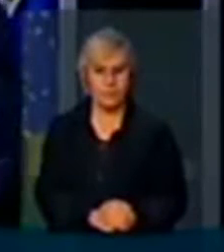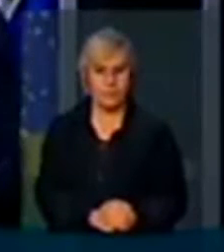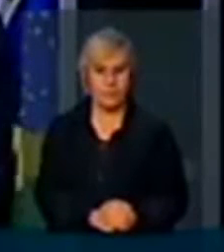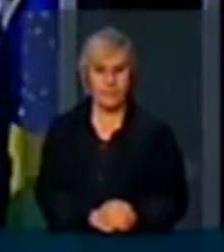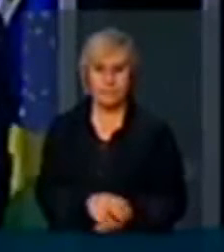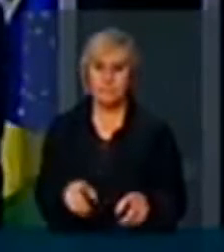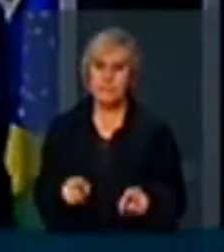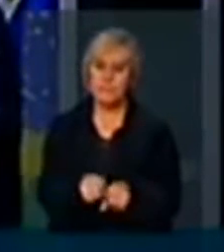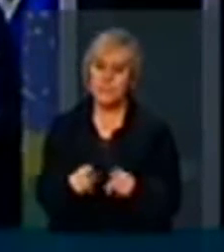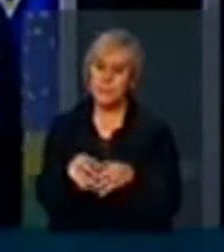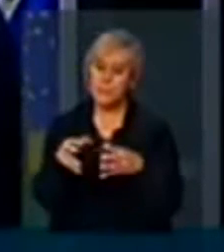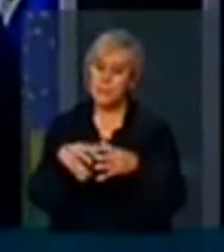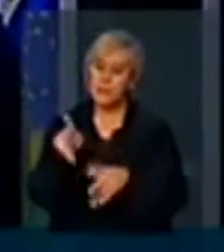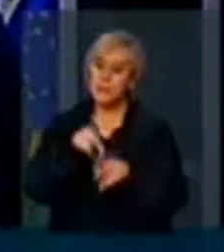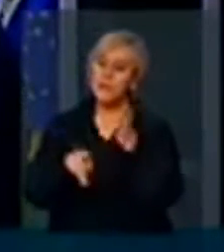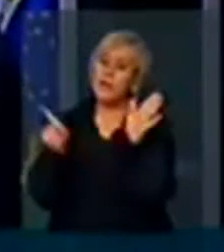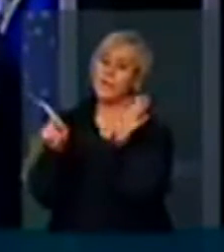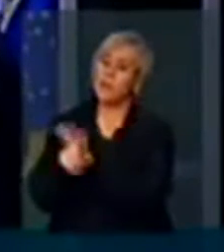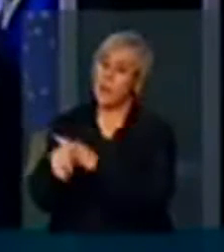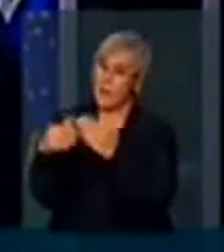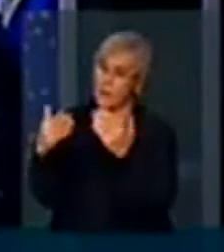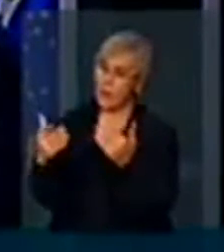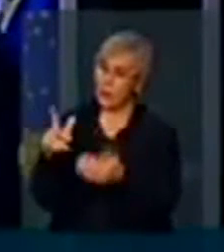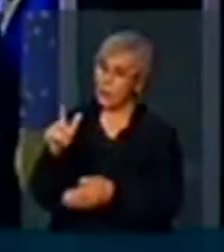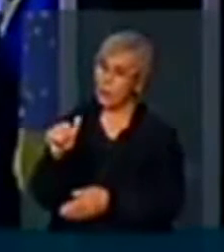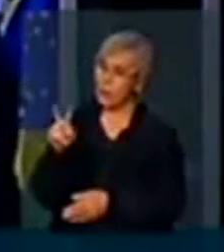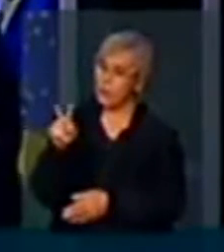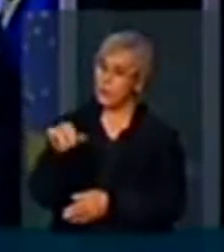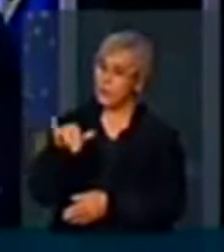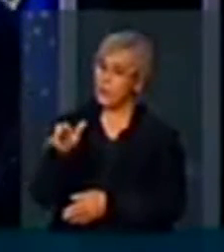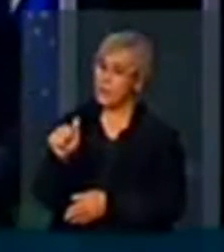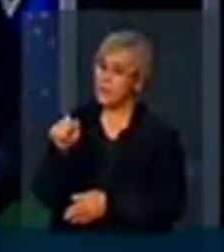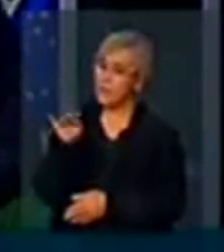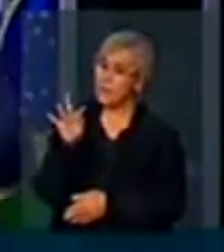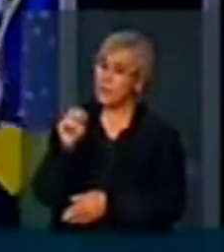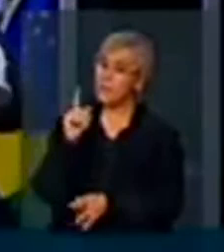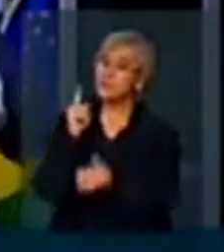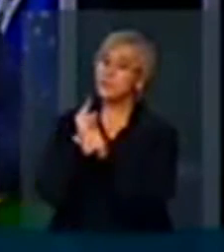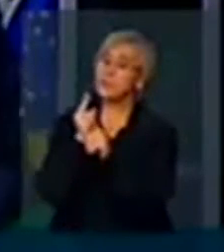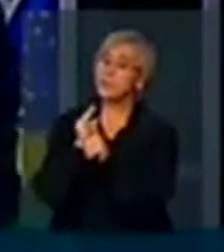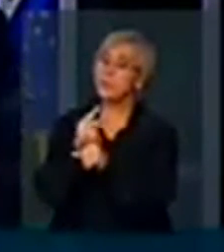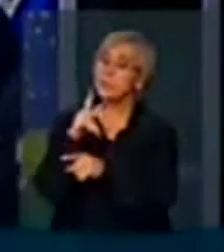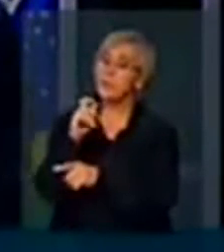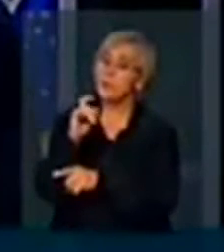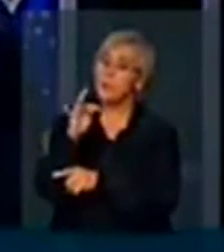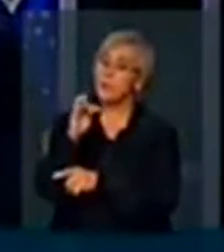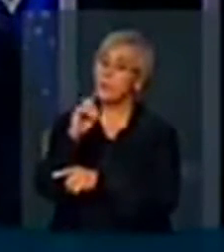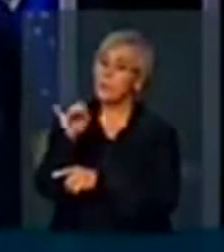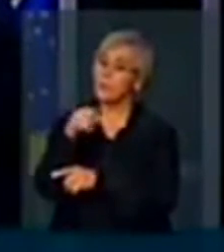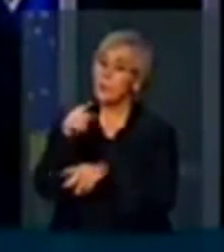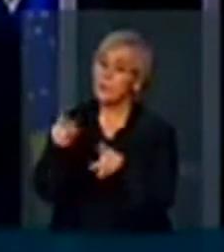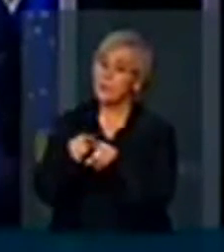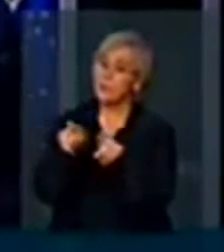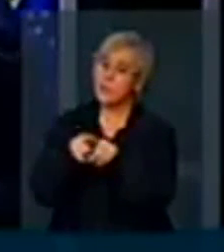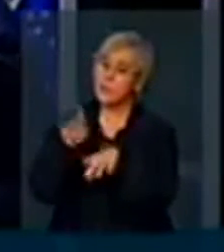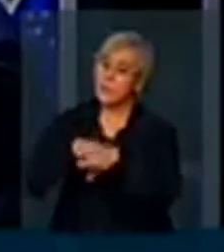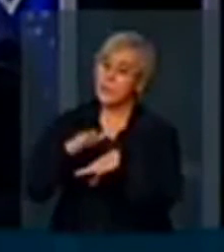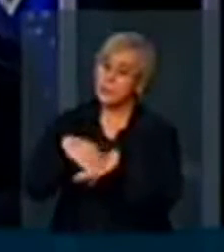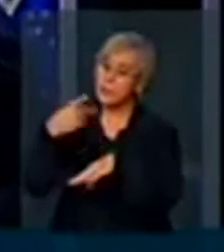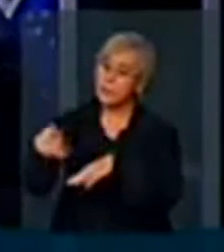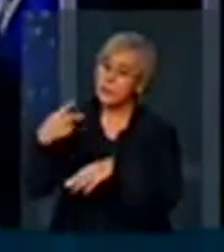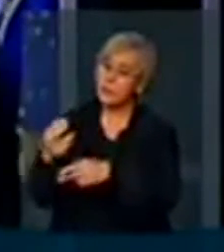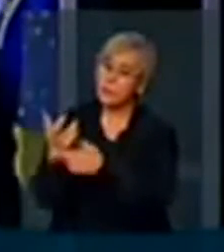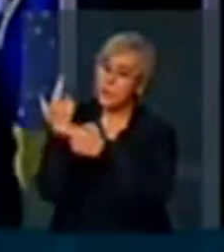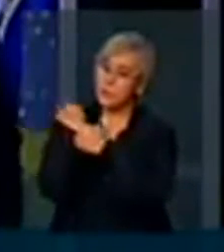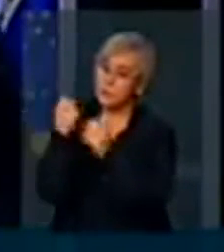vão perguntar para ele: agora a Lava Jato descobriu, ex-presidente Lula, que o Petrolão também nasceu no seu governo, com o ministro Zé